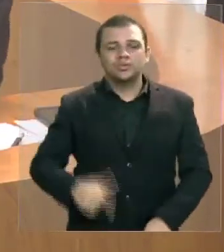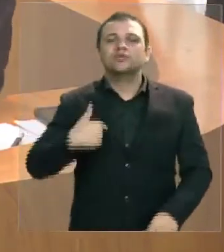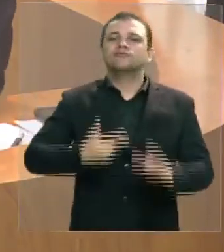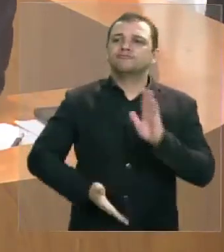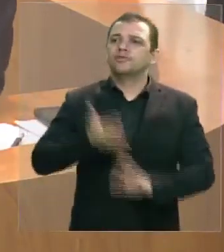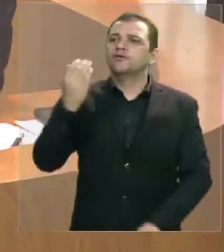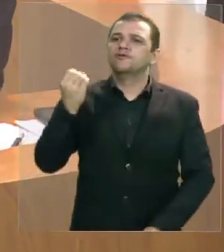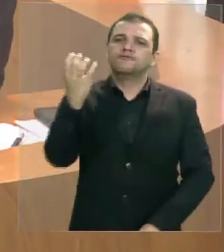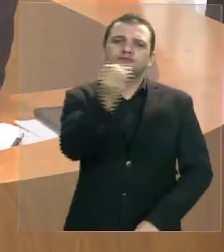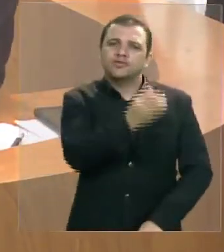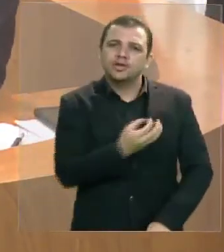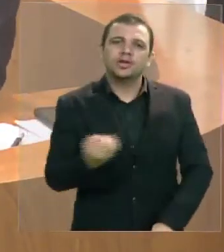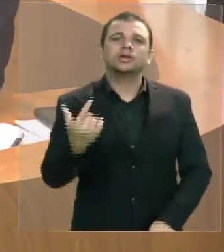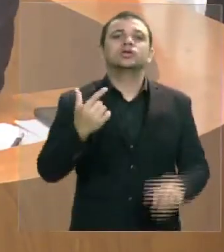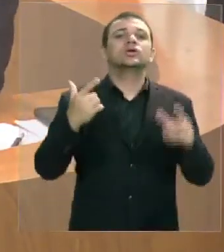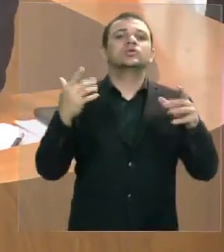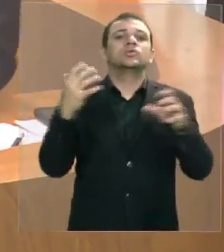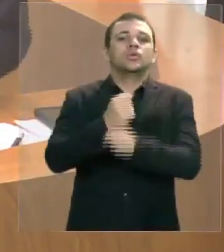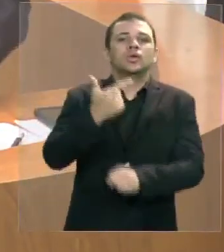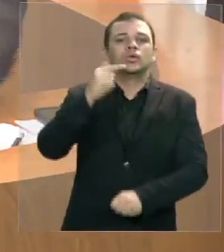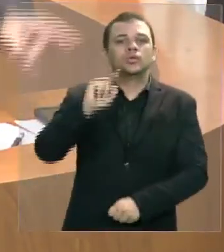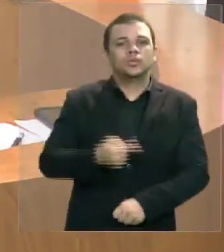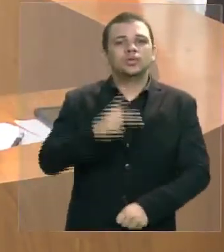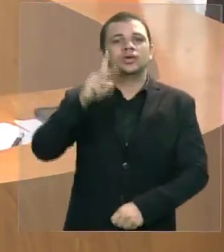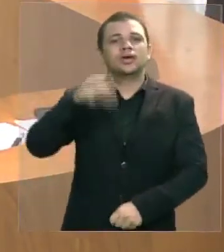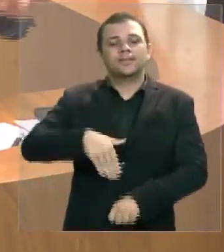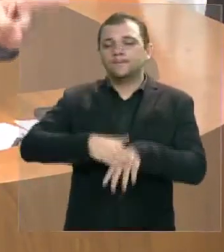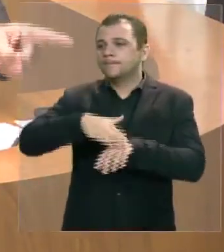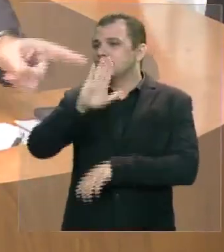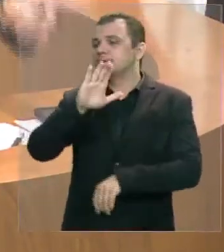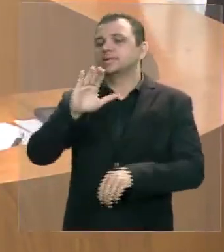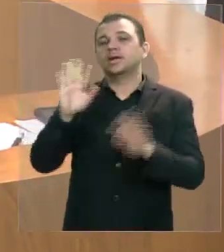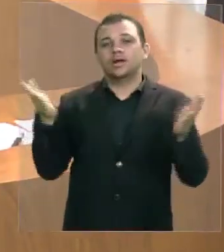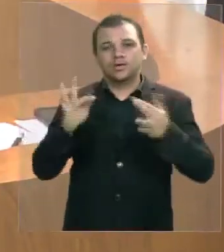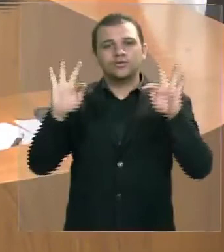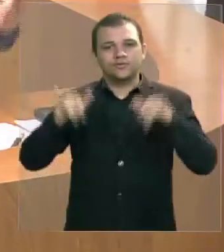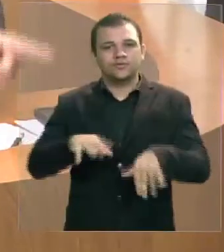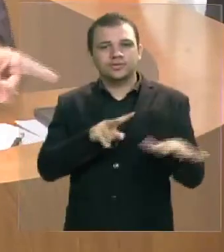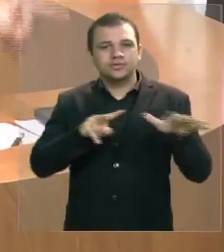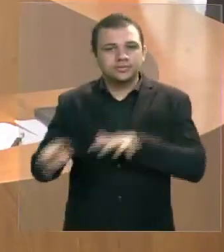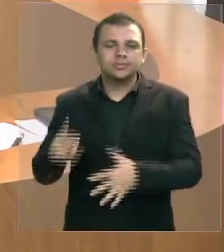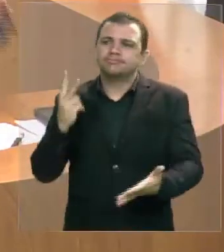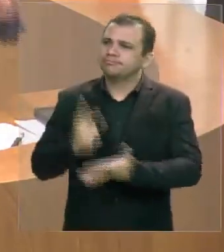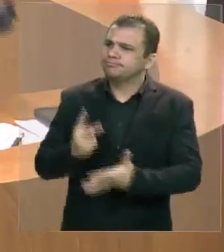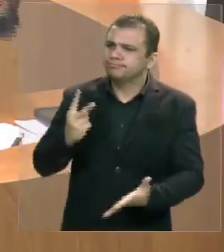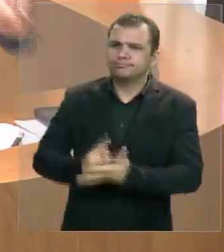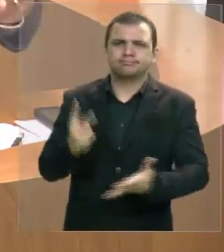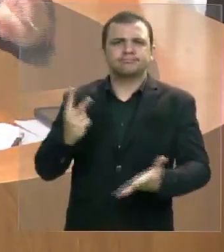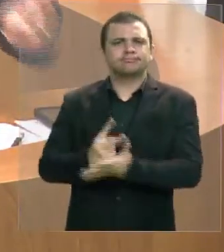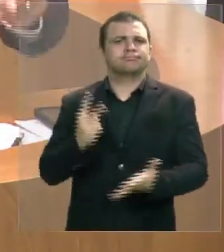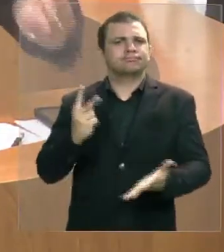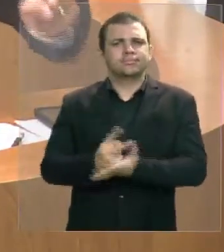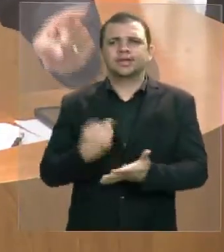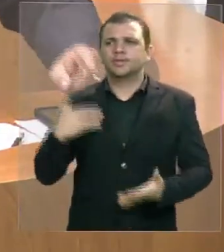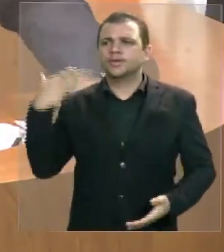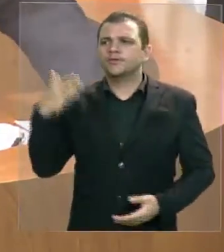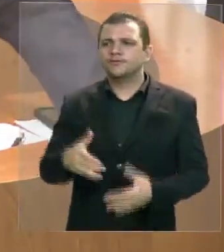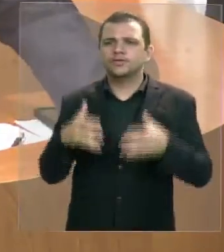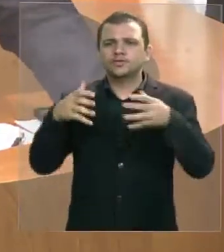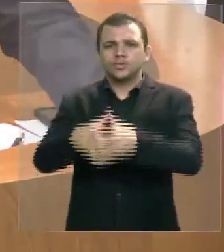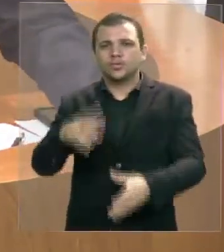nesse final de semana, em convenções. E por onde passava, que discursava e falava do governador Flávio